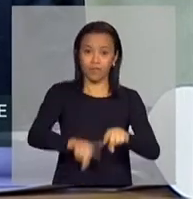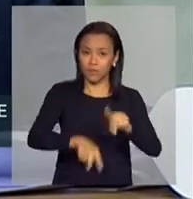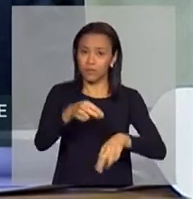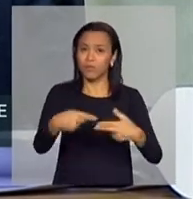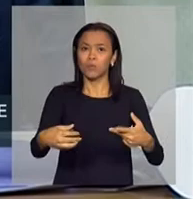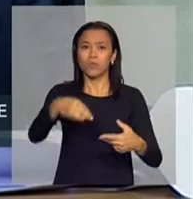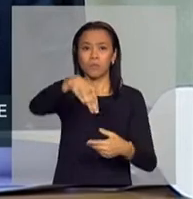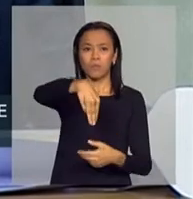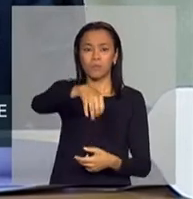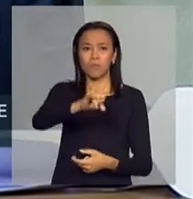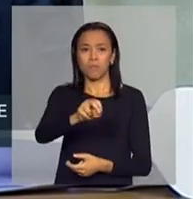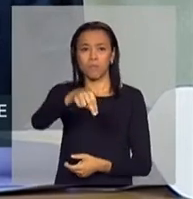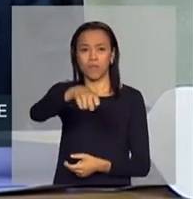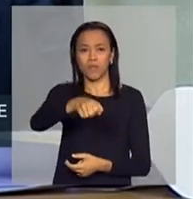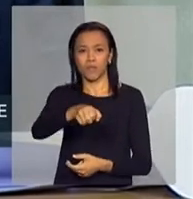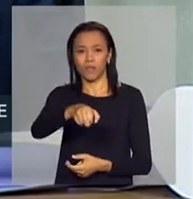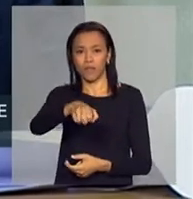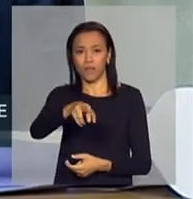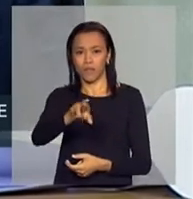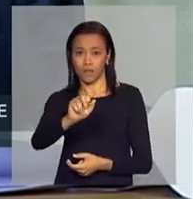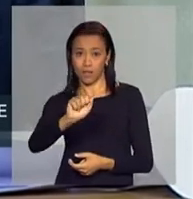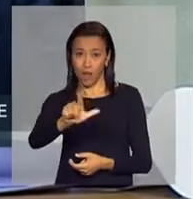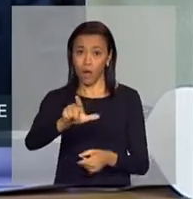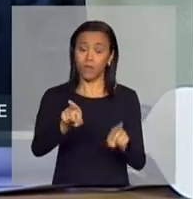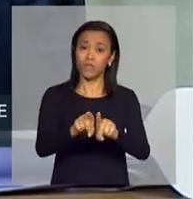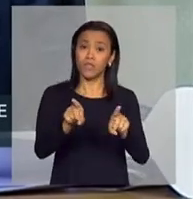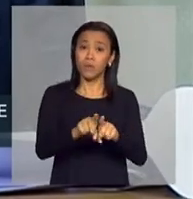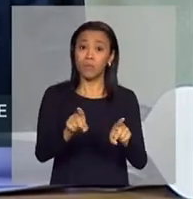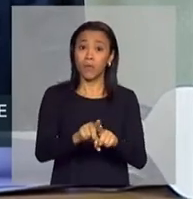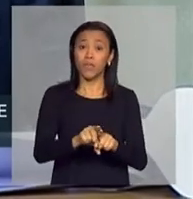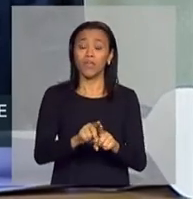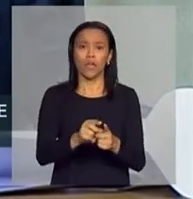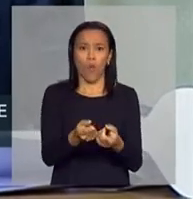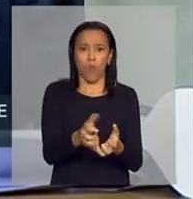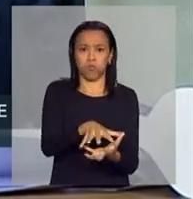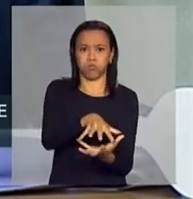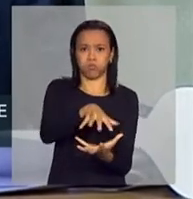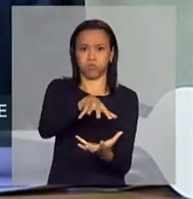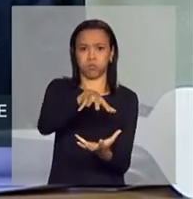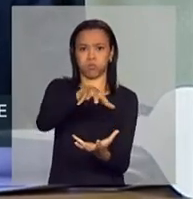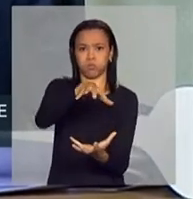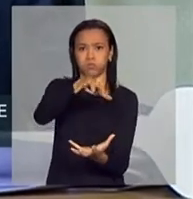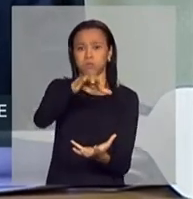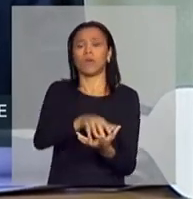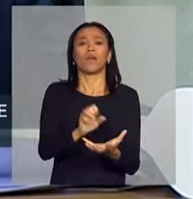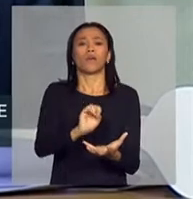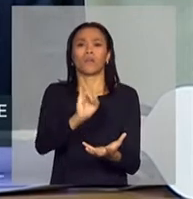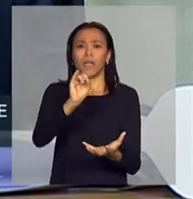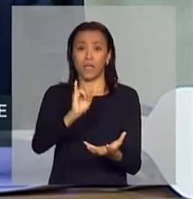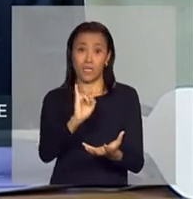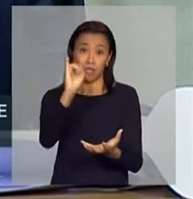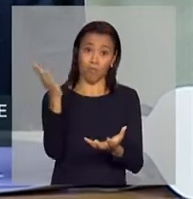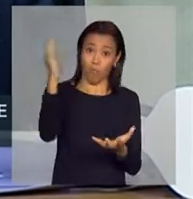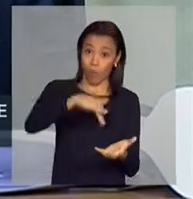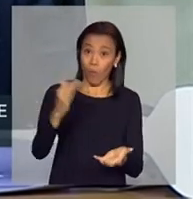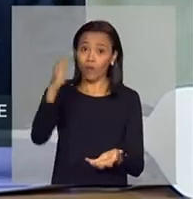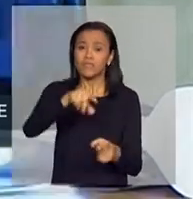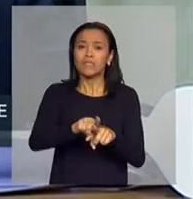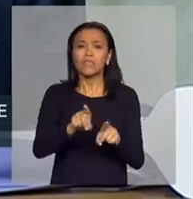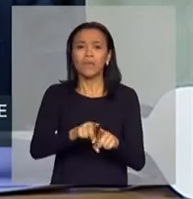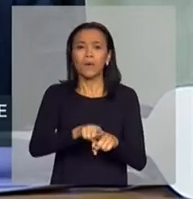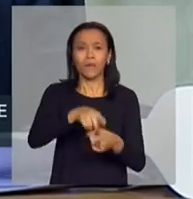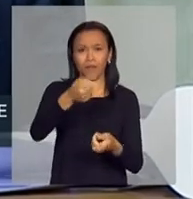minerais mercado internacional e diminuição do volume exportado na indústria de transformação responde mais